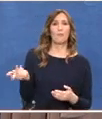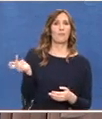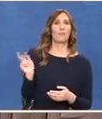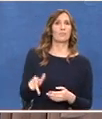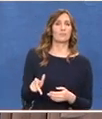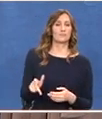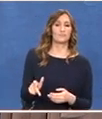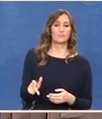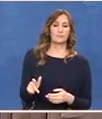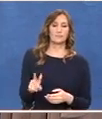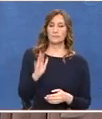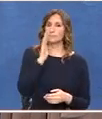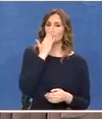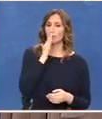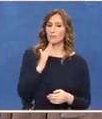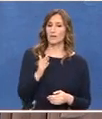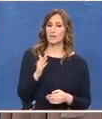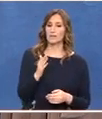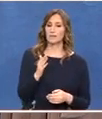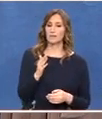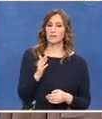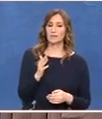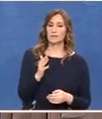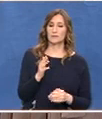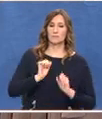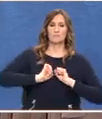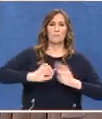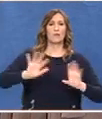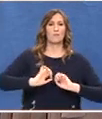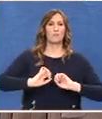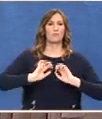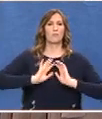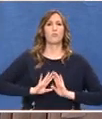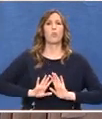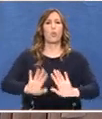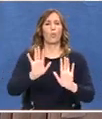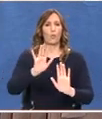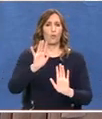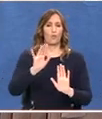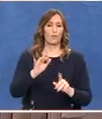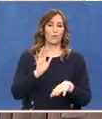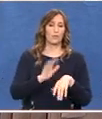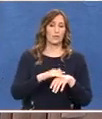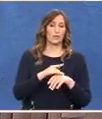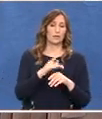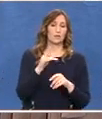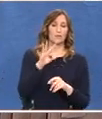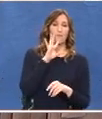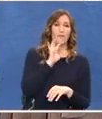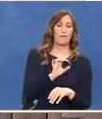de uma alegada troca de empurrões num intervalo de uma sessão de poder parental dos dois